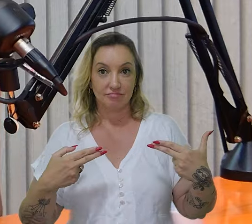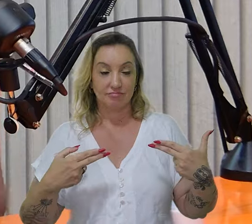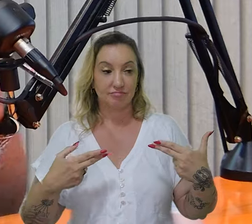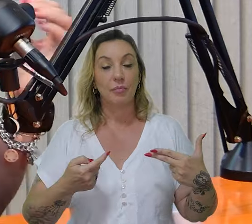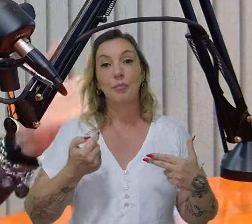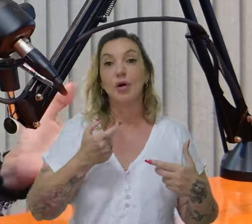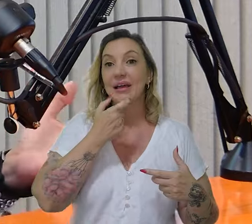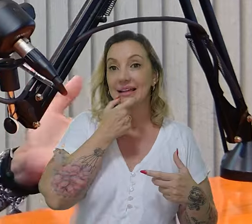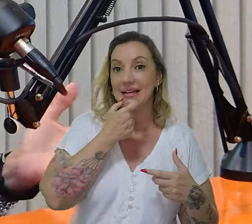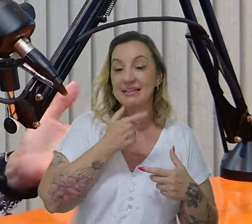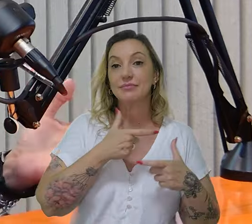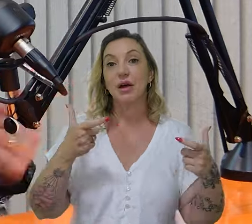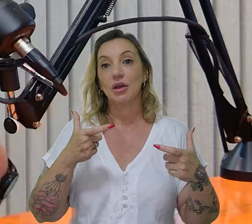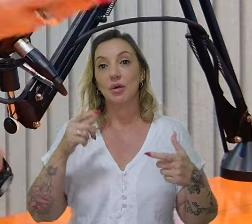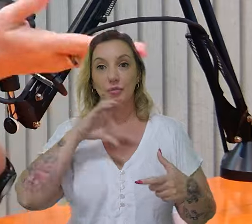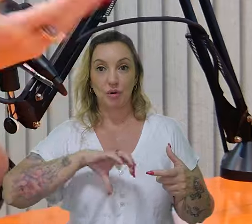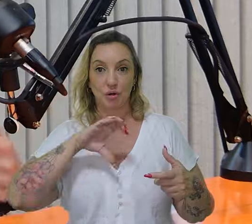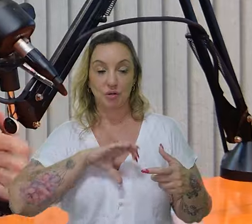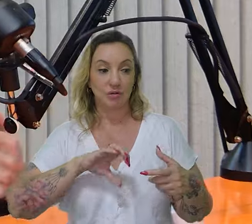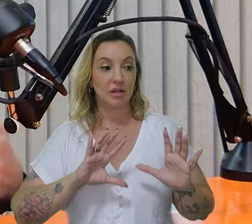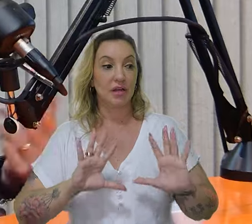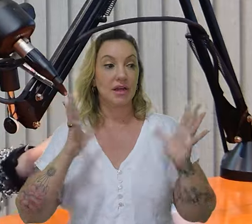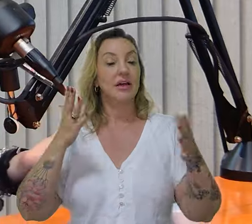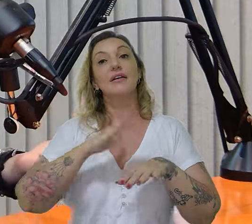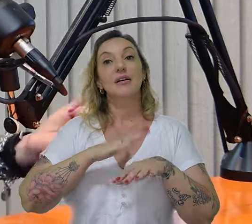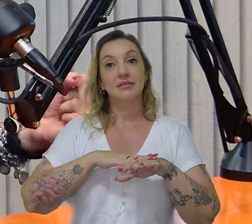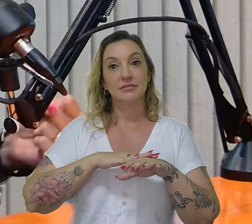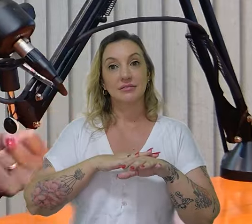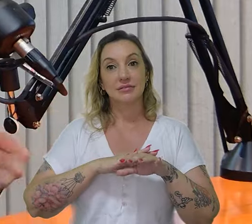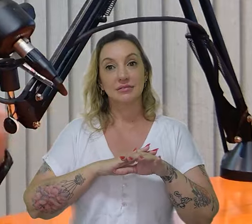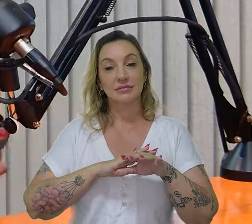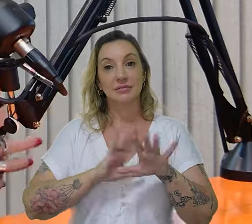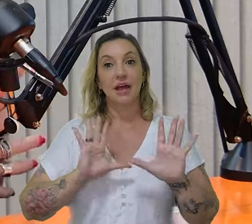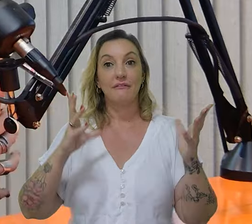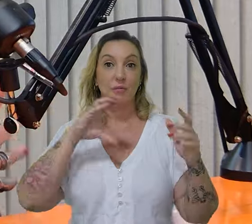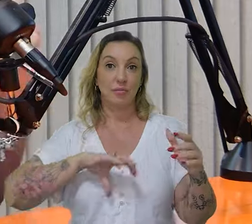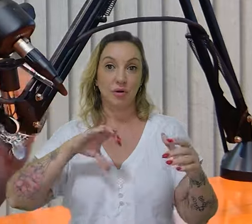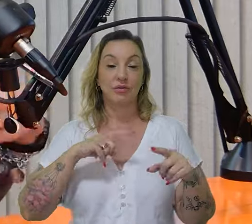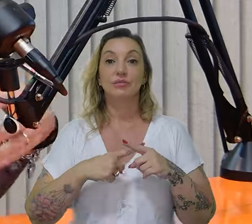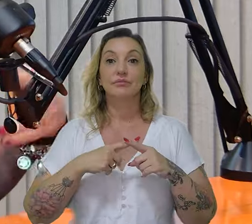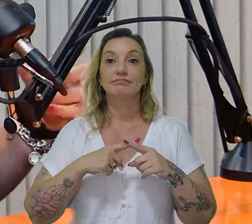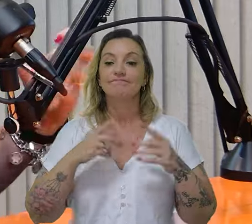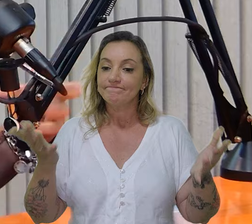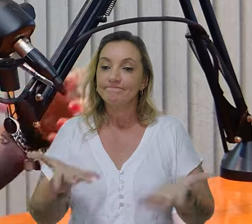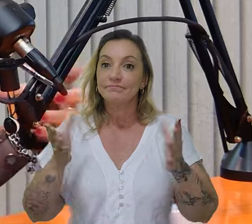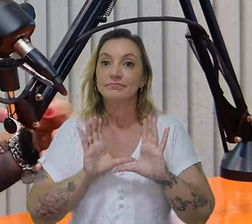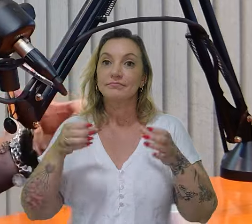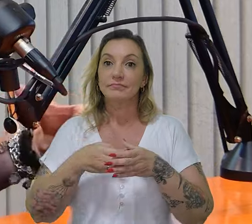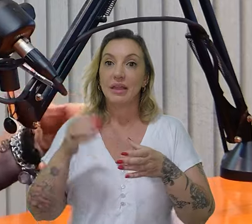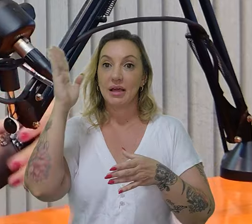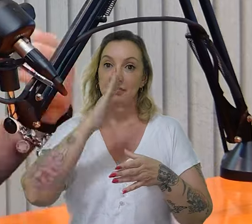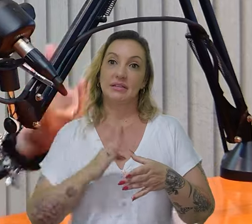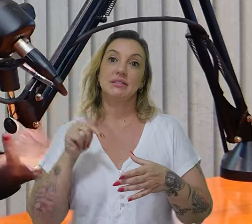em inglês a maior parte em português como o evento que a gente fez que foi um evento em português porque a gente quer fomentar a comunidade aqui do